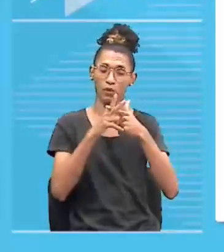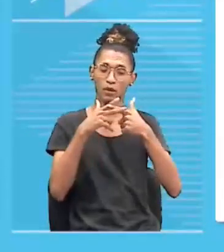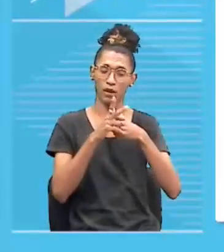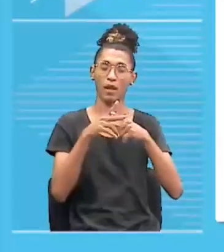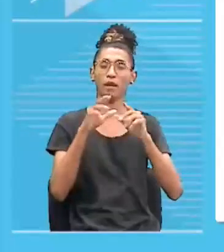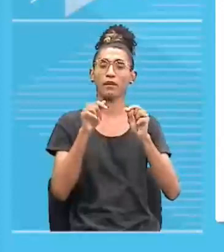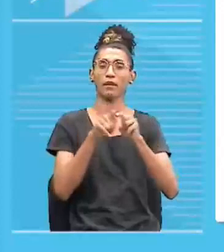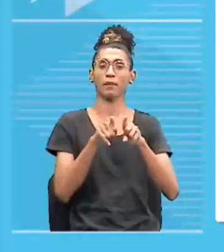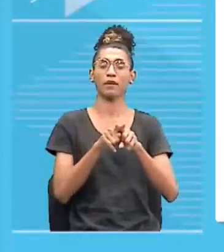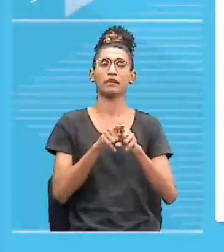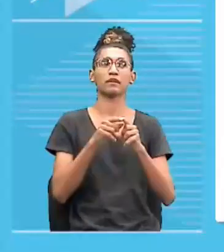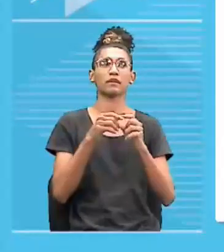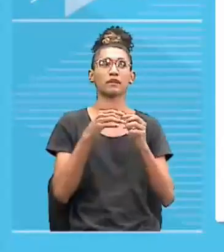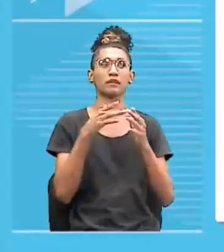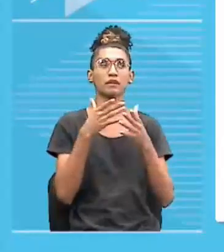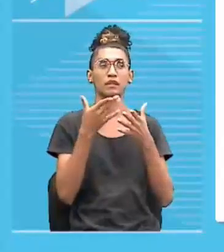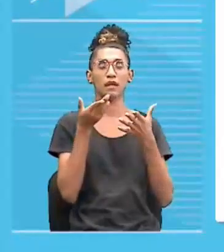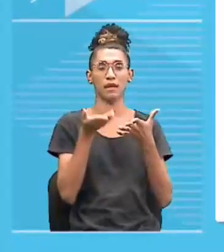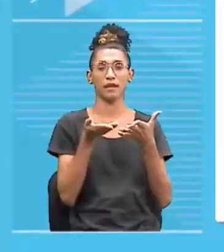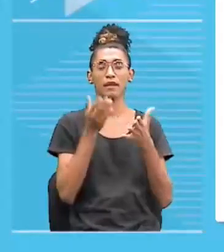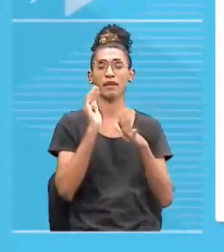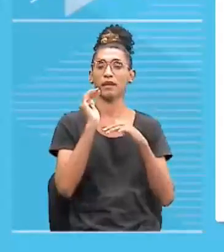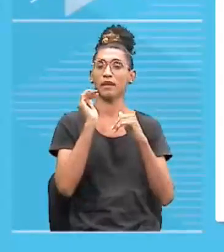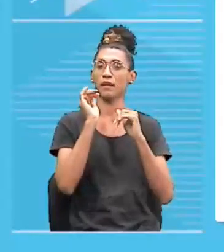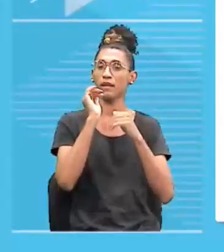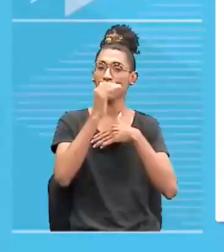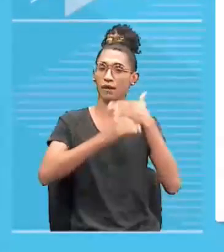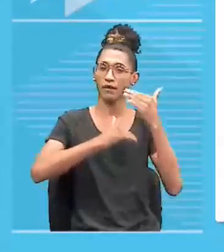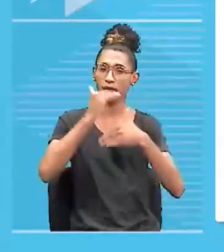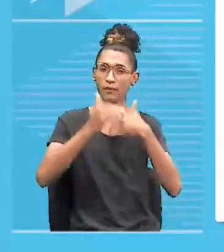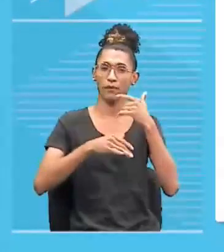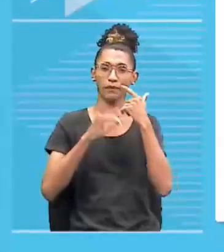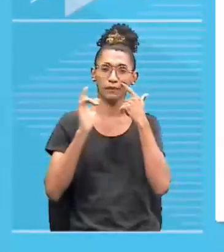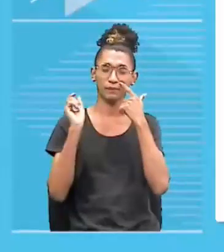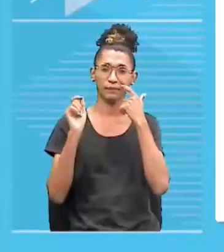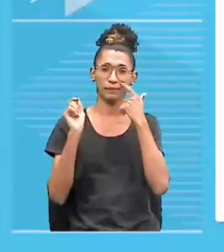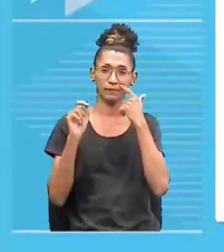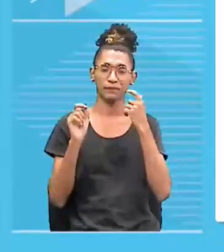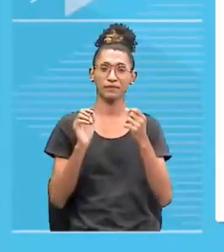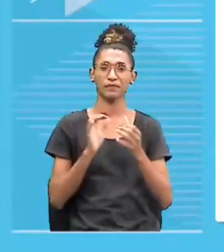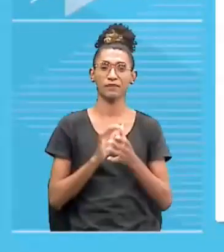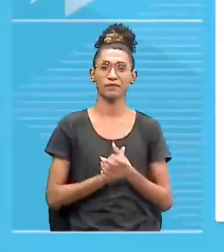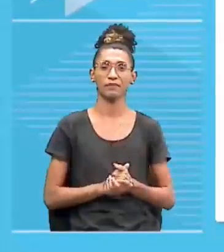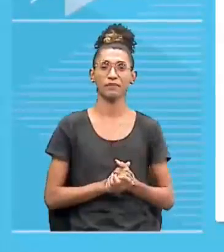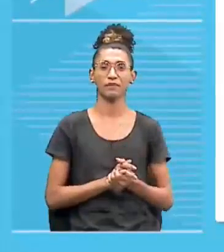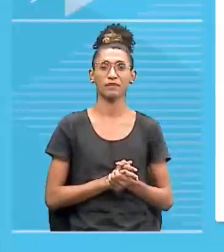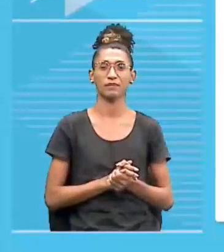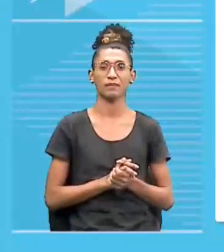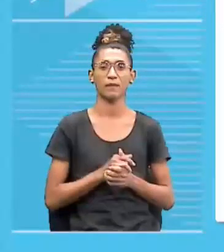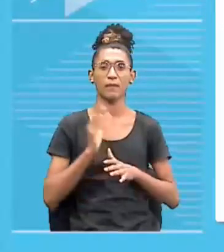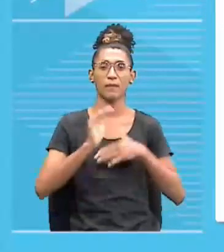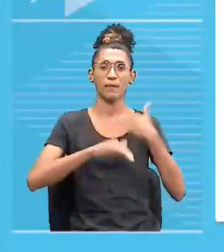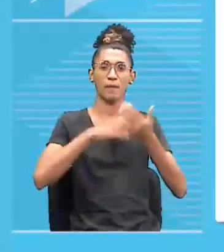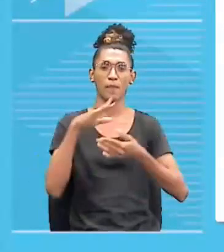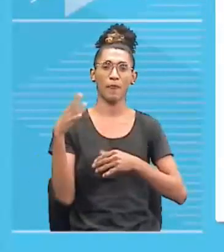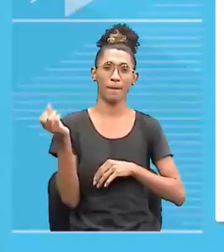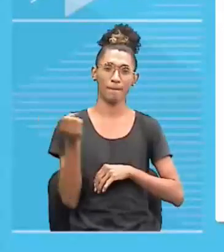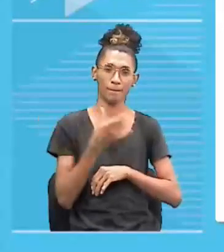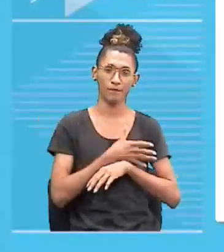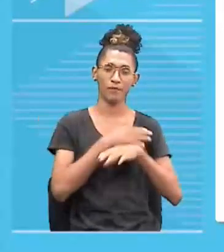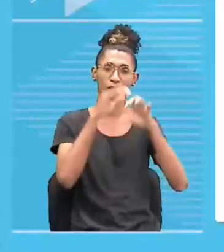softwares. Eles constroem, né? Eles idealizam, eles constroem novas